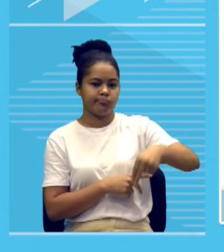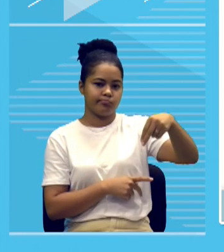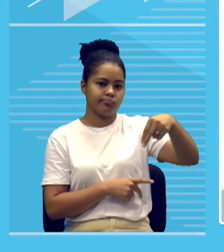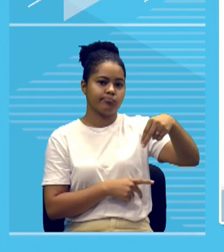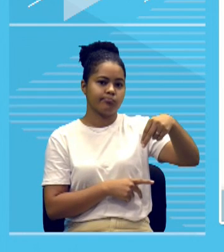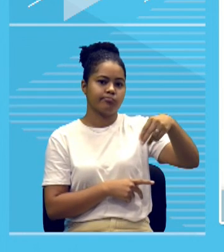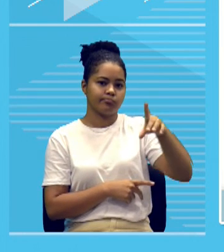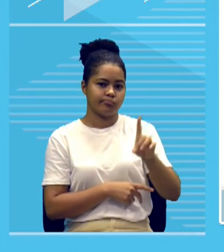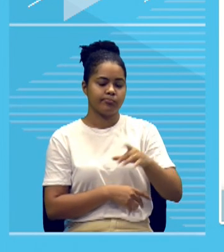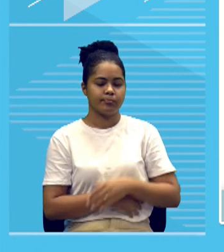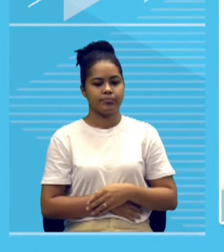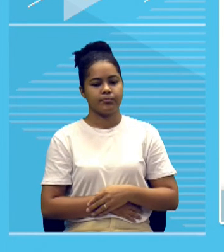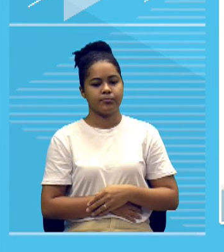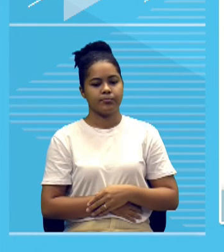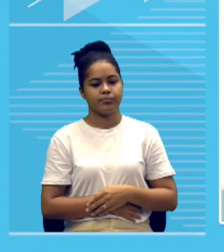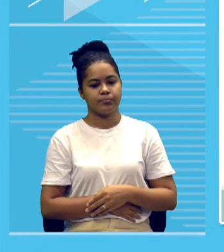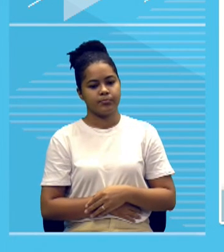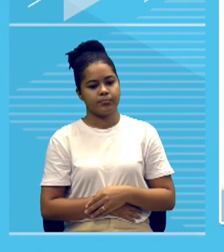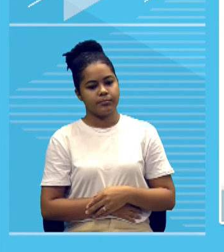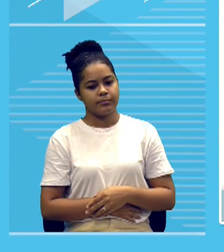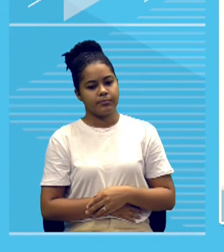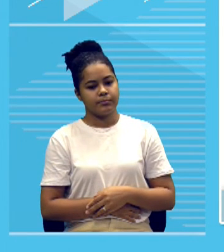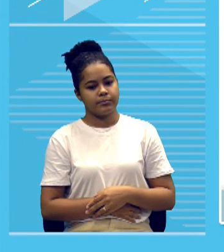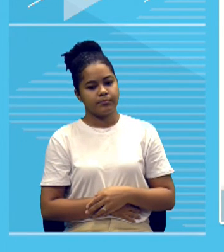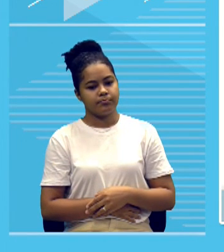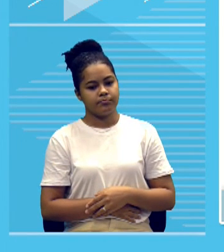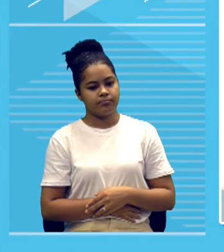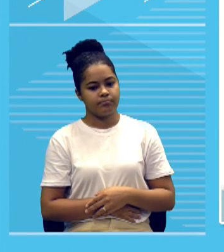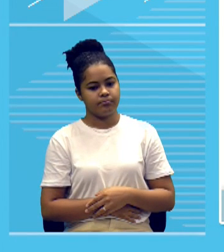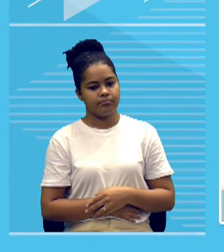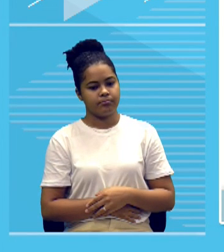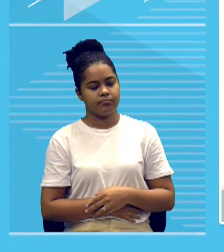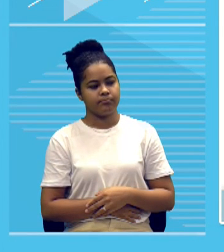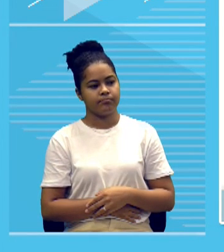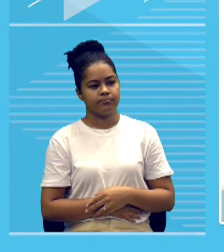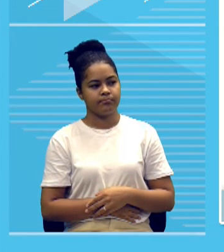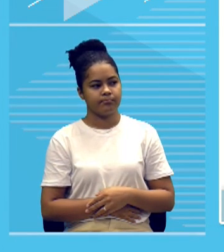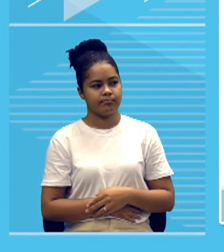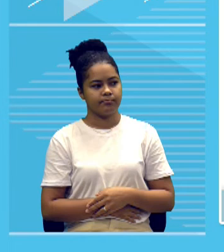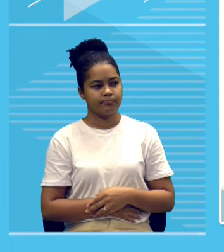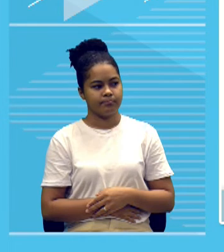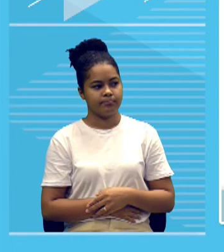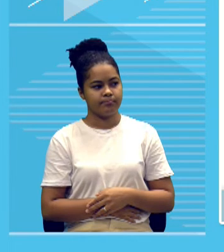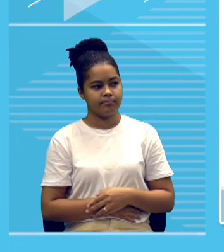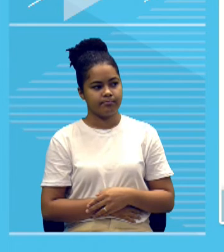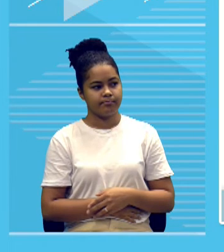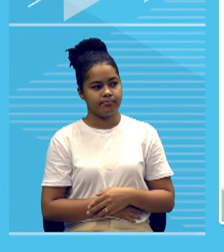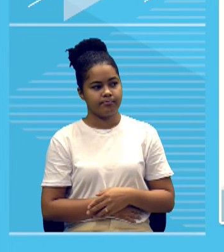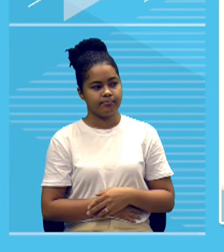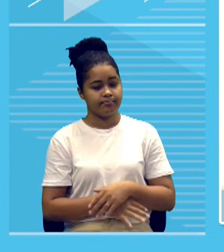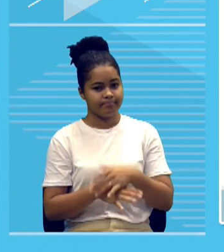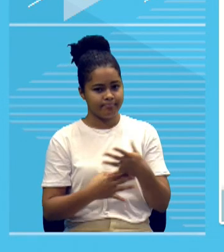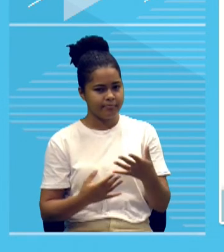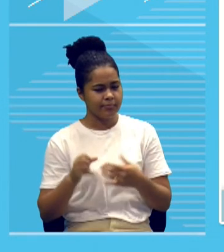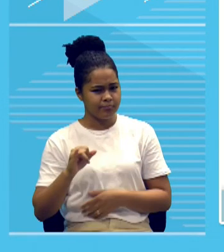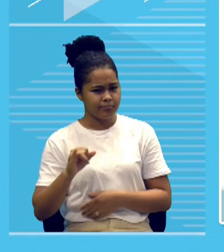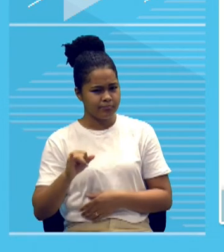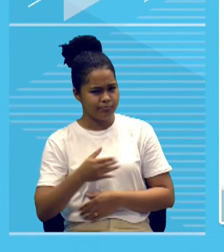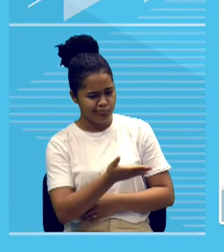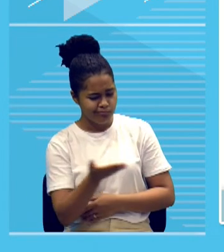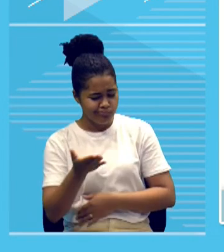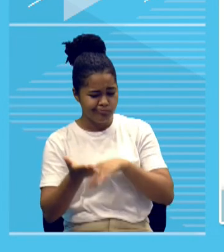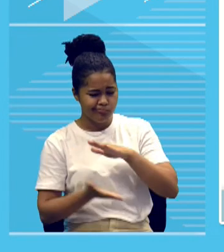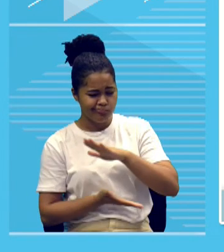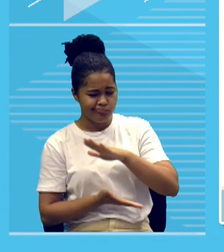produção de energia eólica você não pode perder uma questão dessa pô Nordeste e se você viajar osso